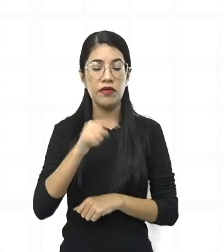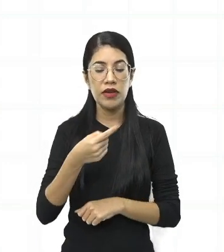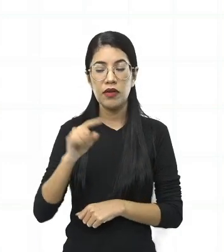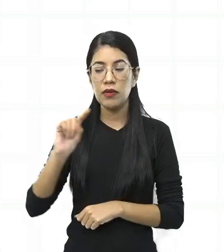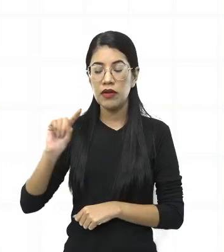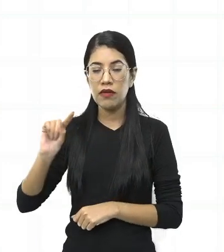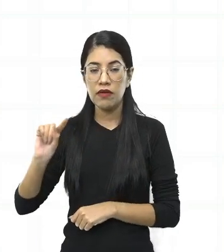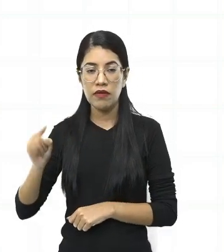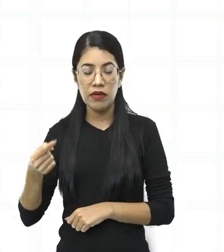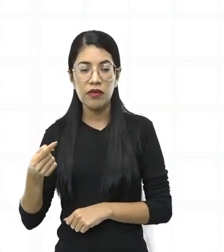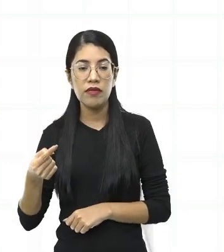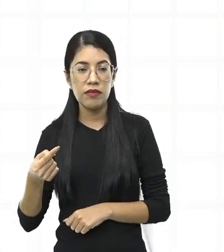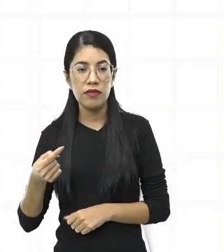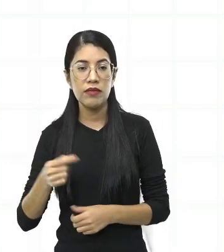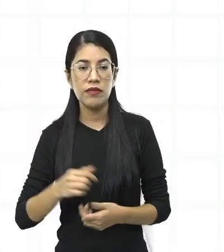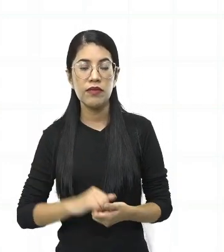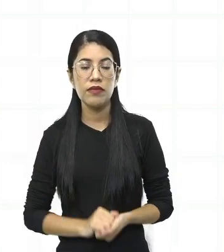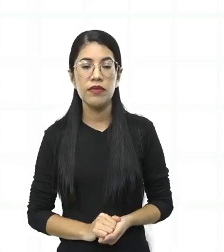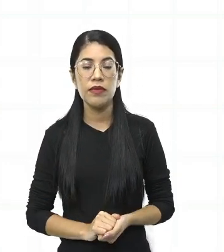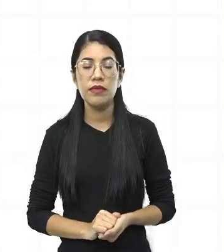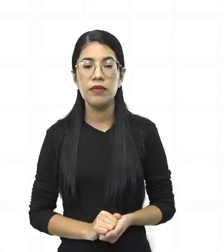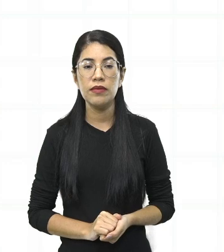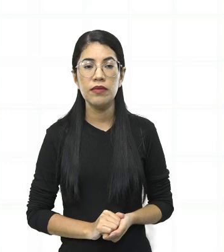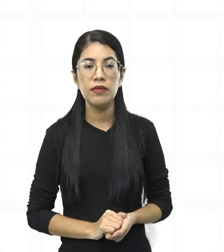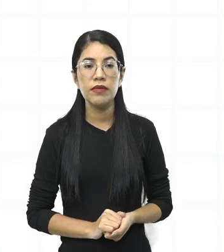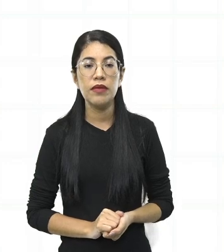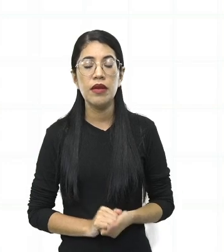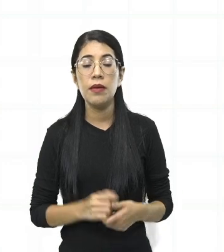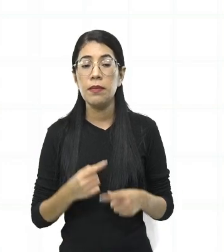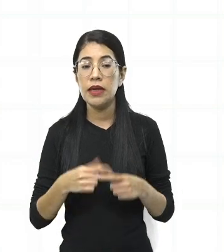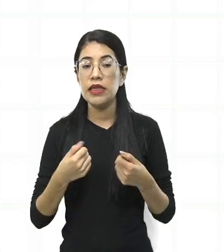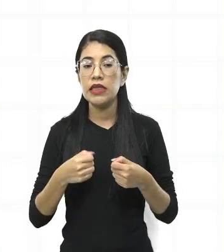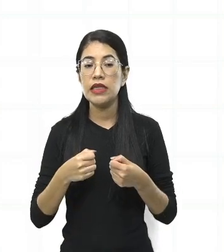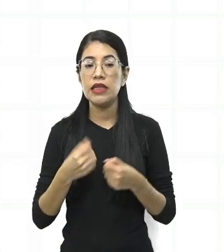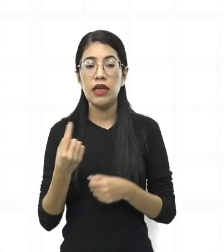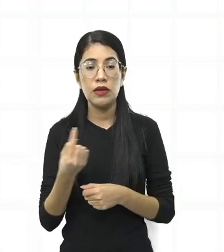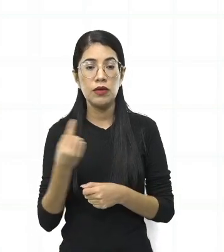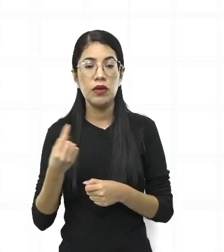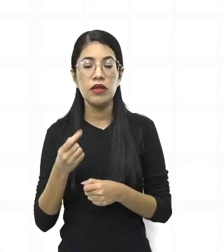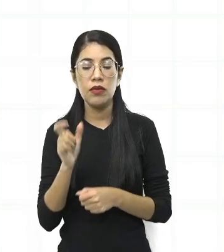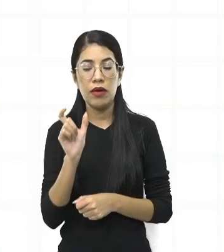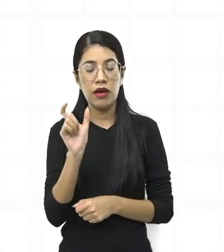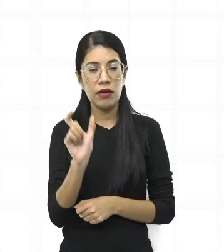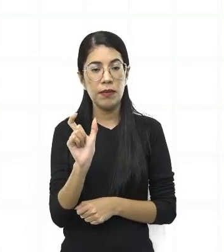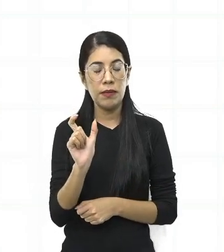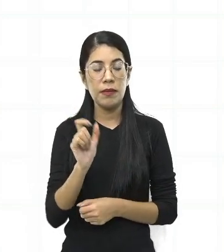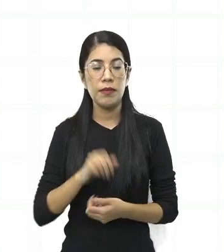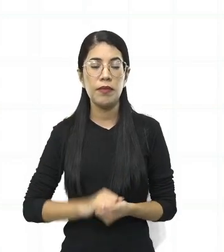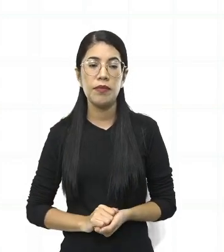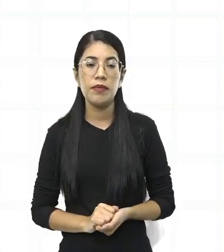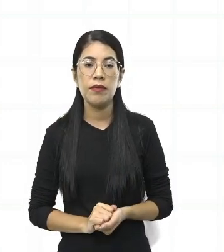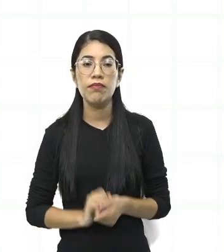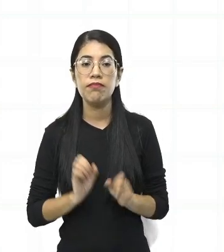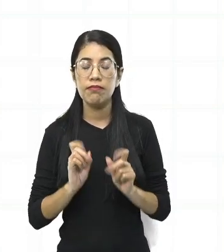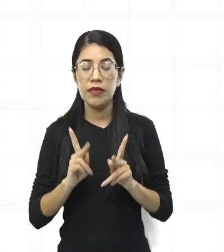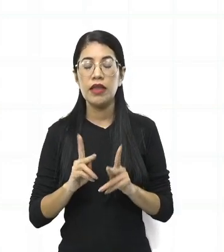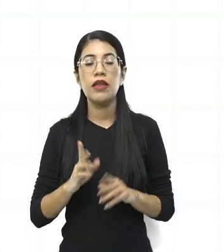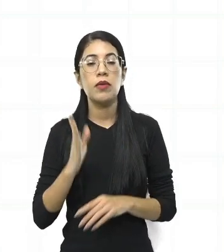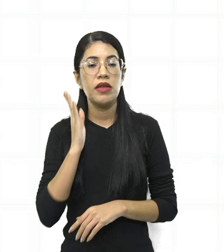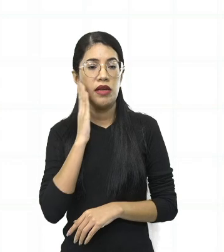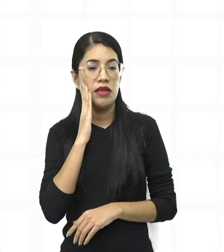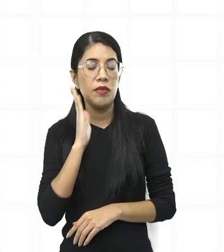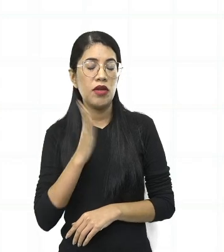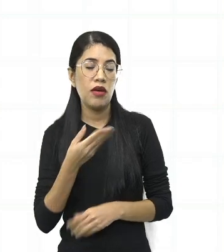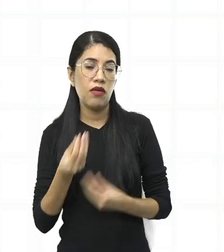quê? Isolado por vírgula. Vai estar o quê? 2 vírgulas, porque ele vai ter que estar isolado. Certo, gente? Então, a gente já sabe que a gente